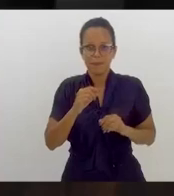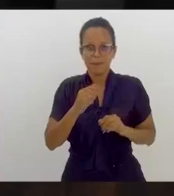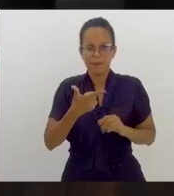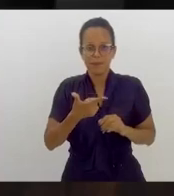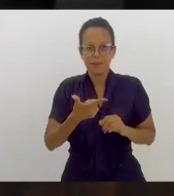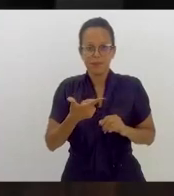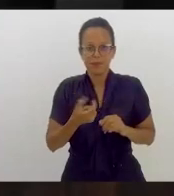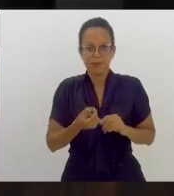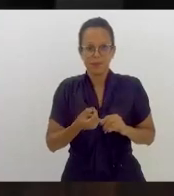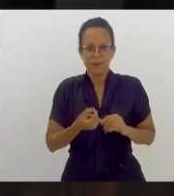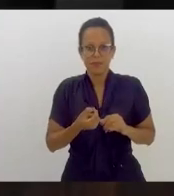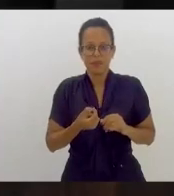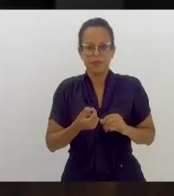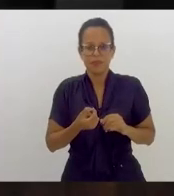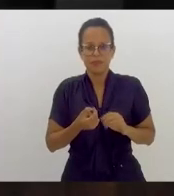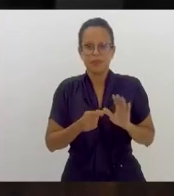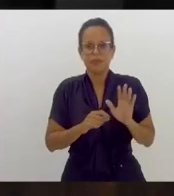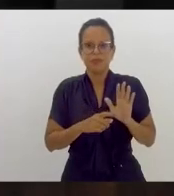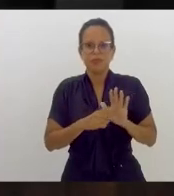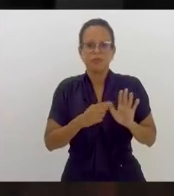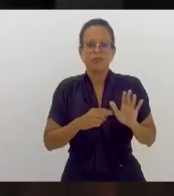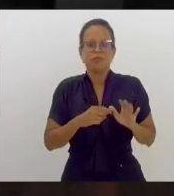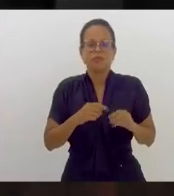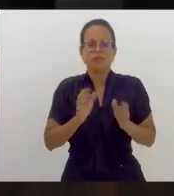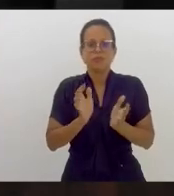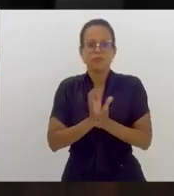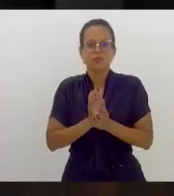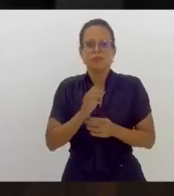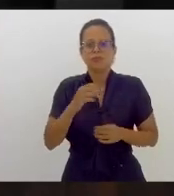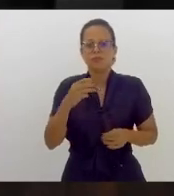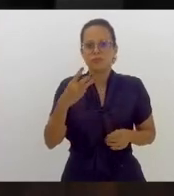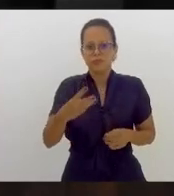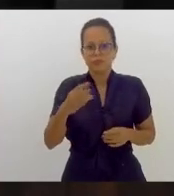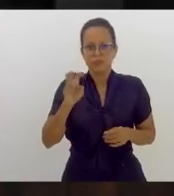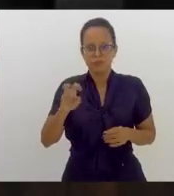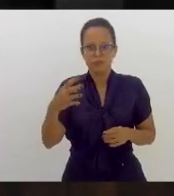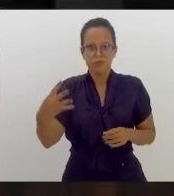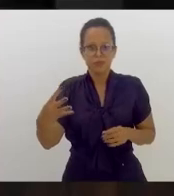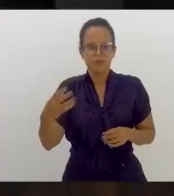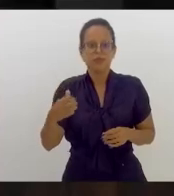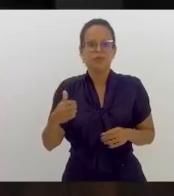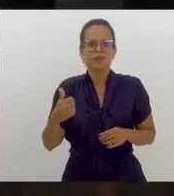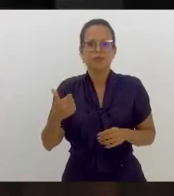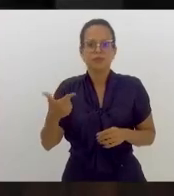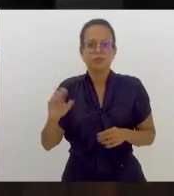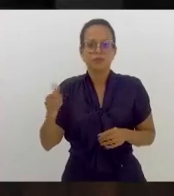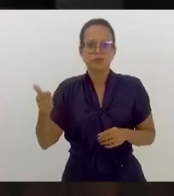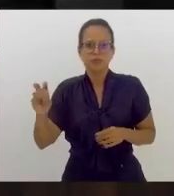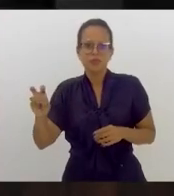veto parcial aposto ao projeto de lei 354-A, de 2015, de autoria do deputado Luiz,